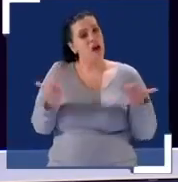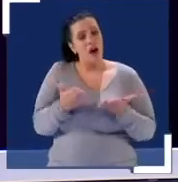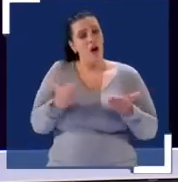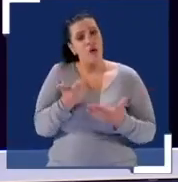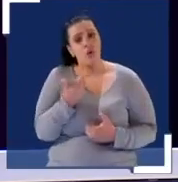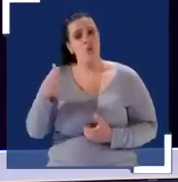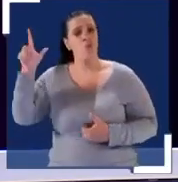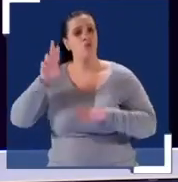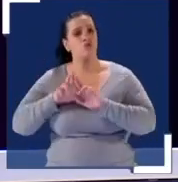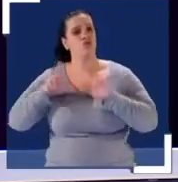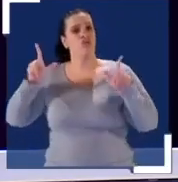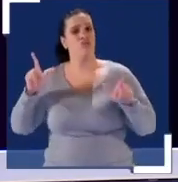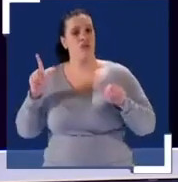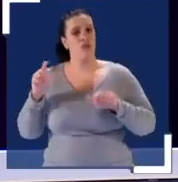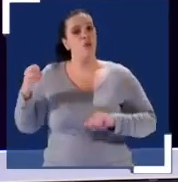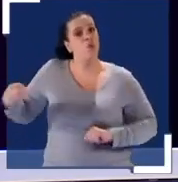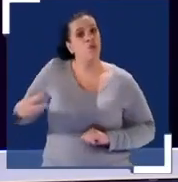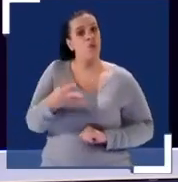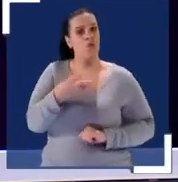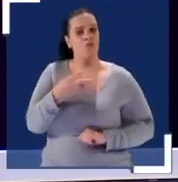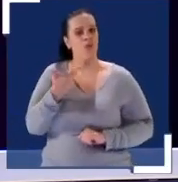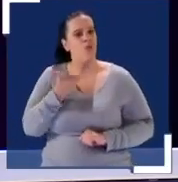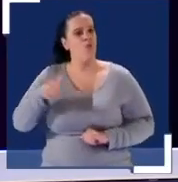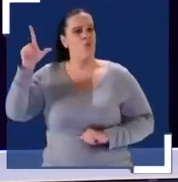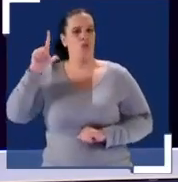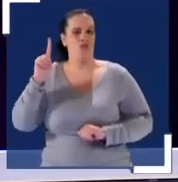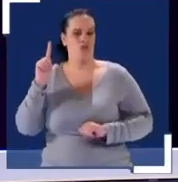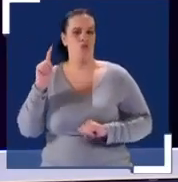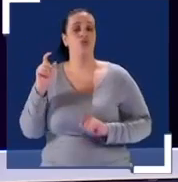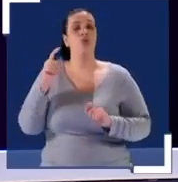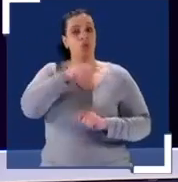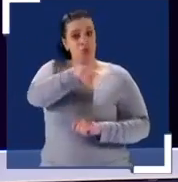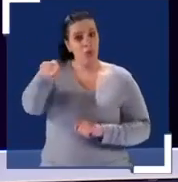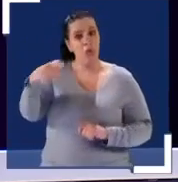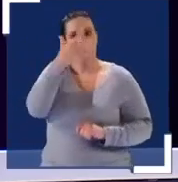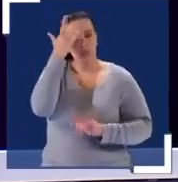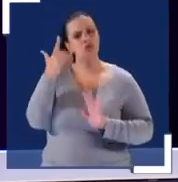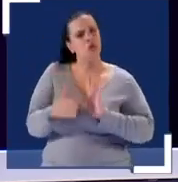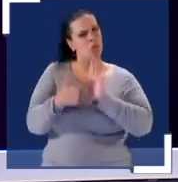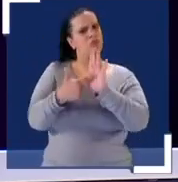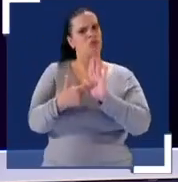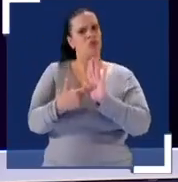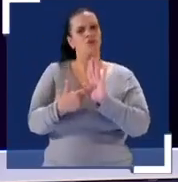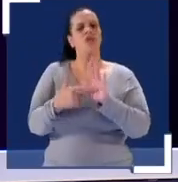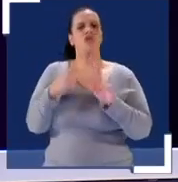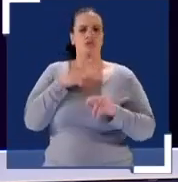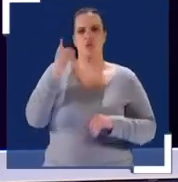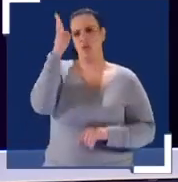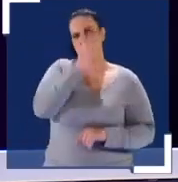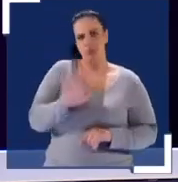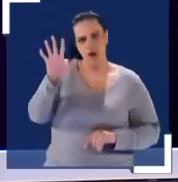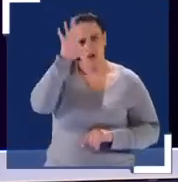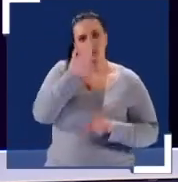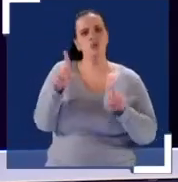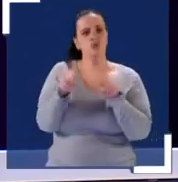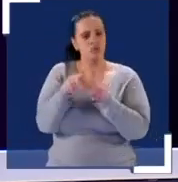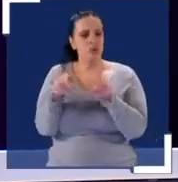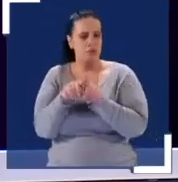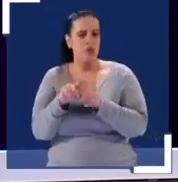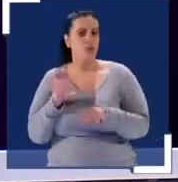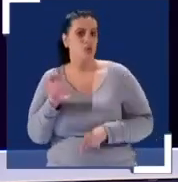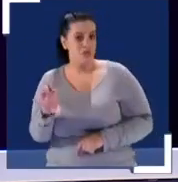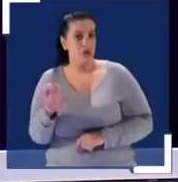alternativa diferente, uma alternativa nova, e eu acho que a população se manifestou nesse sentido, tanto em nível nacional como no nível